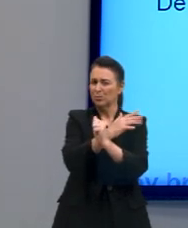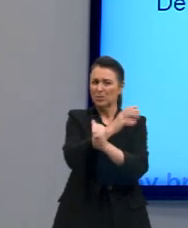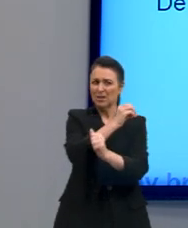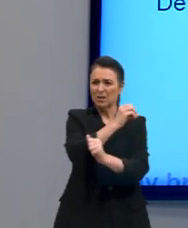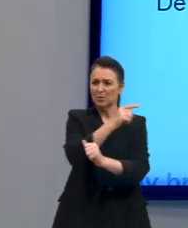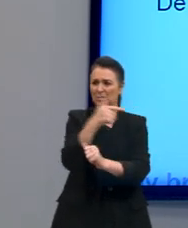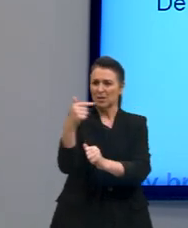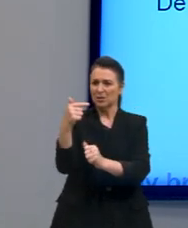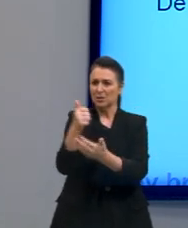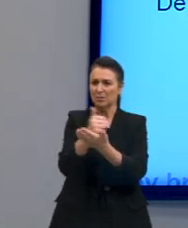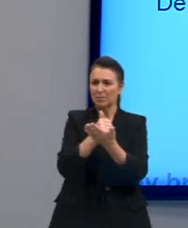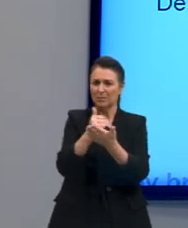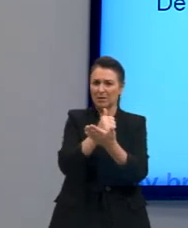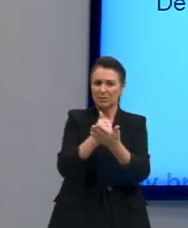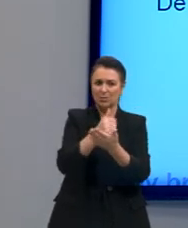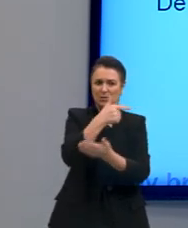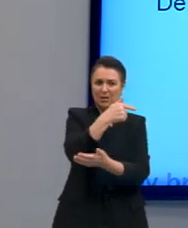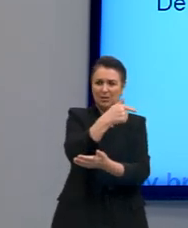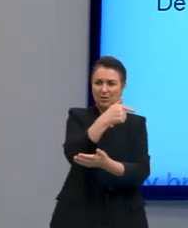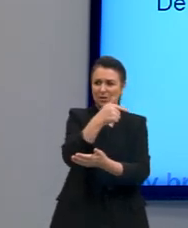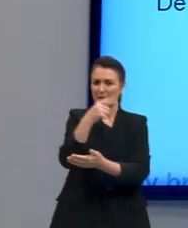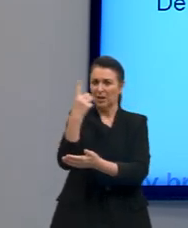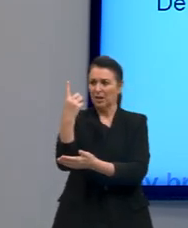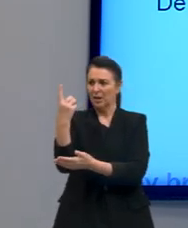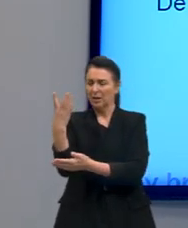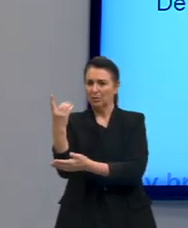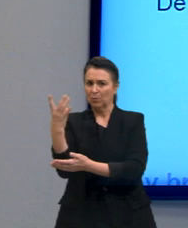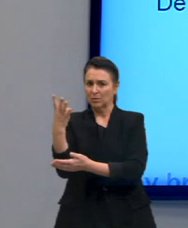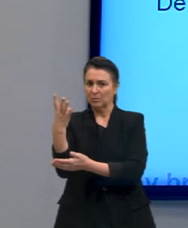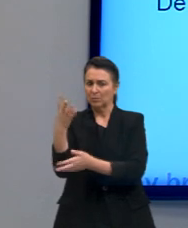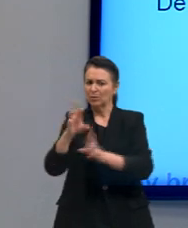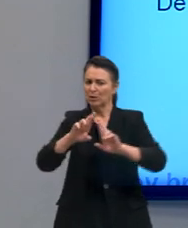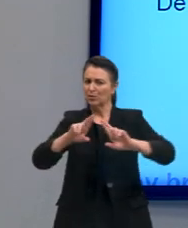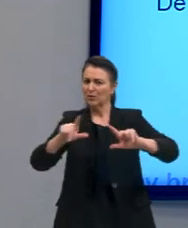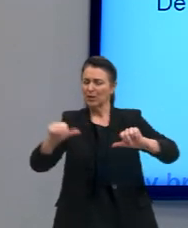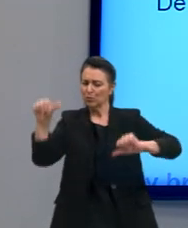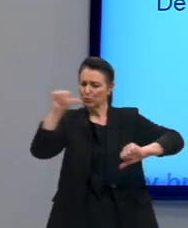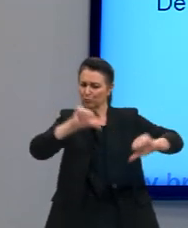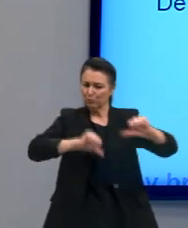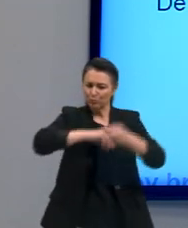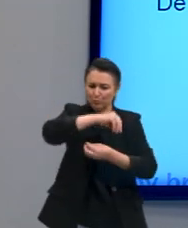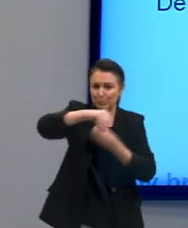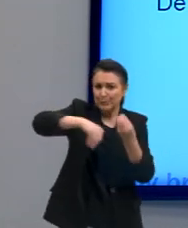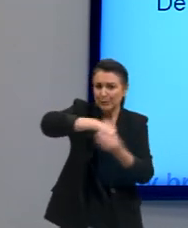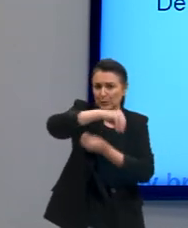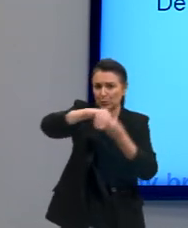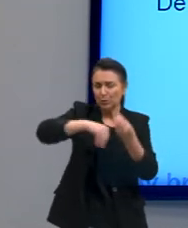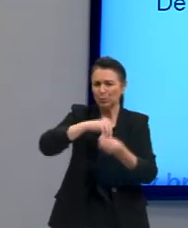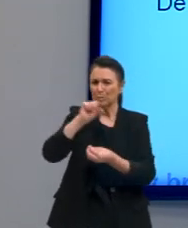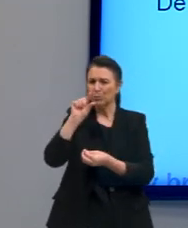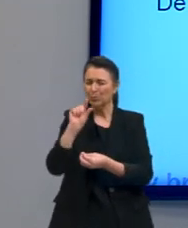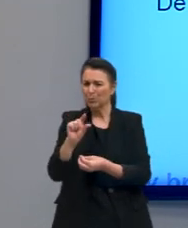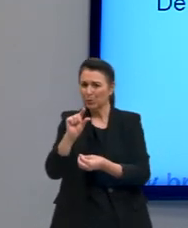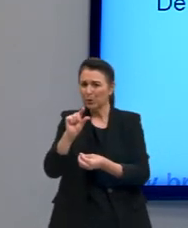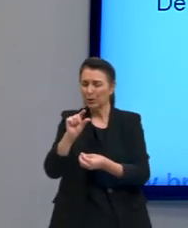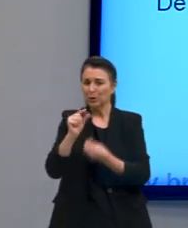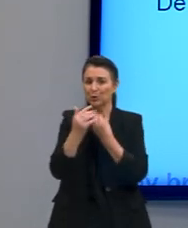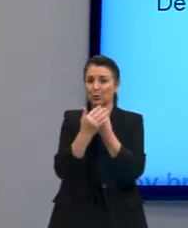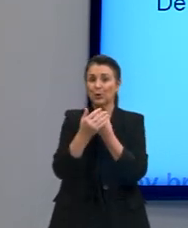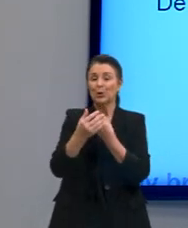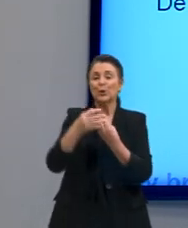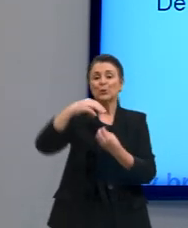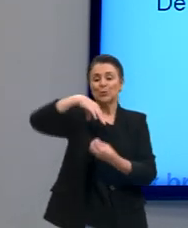básico do PH 7 e 14 de diferentes soluções misturando-se um pouco de suco de repolho